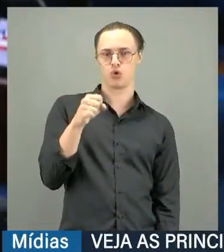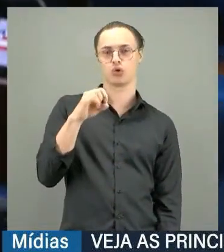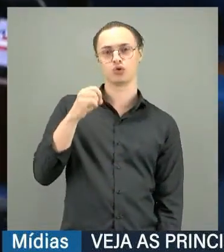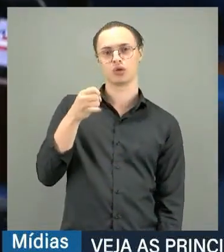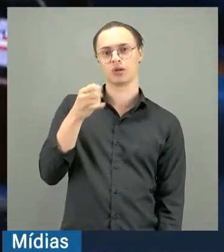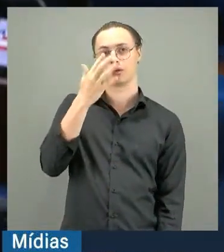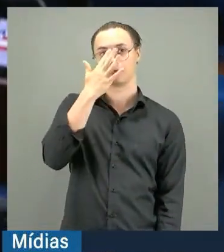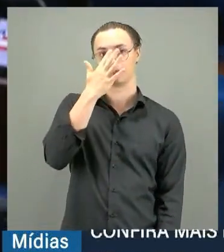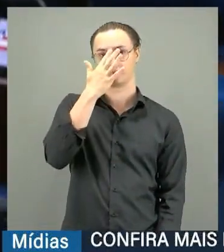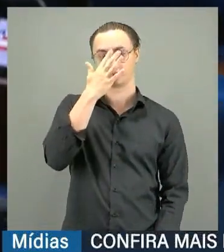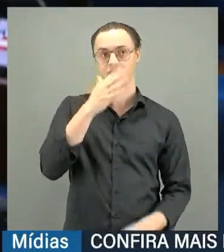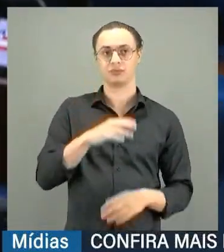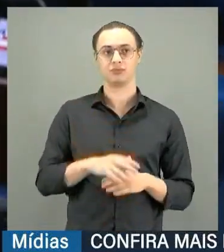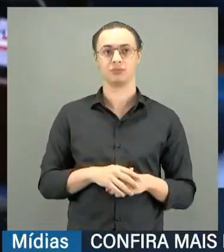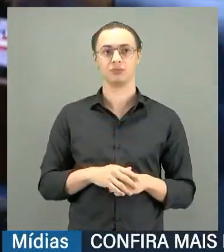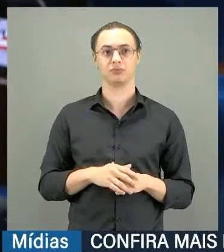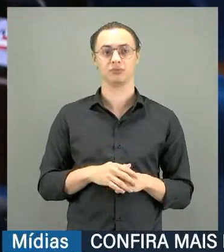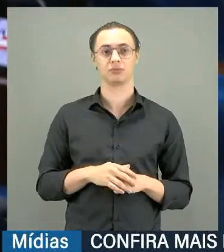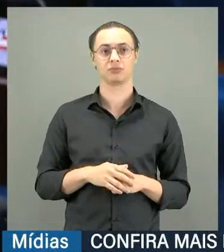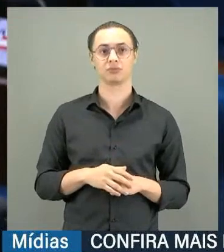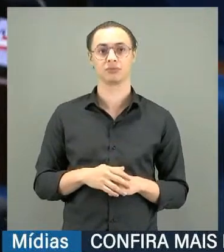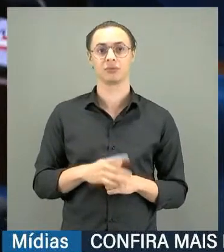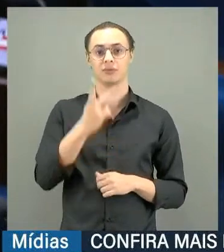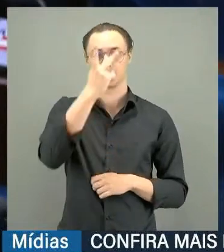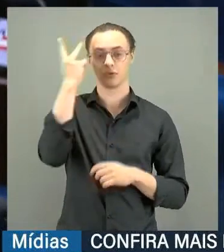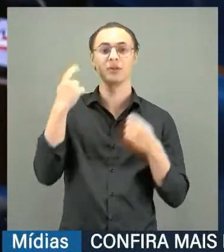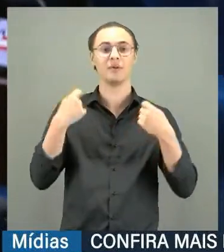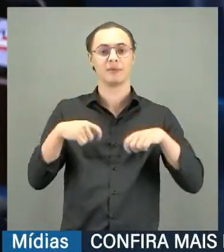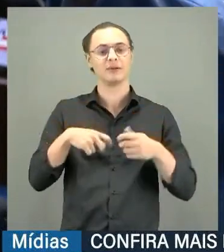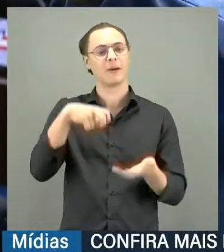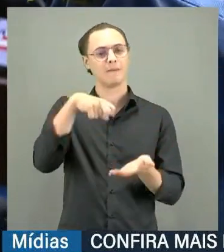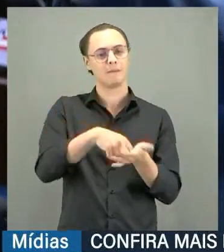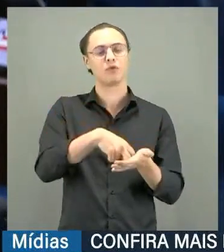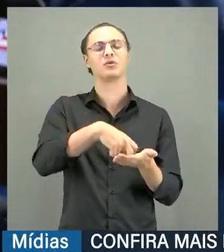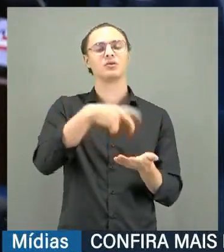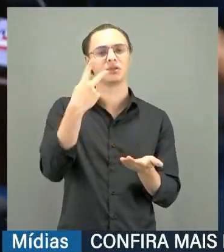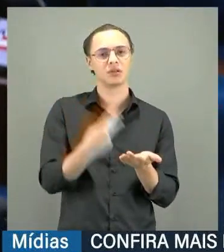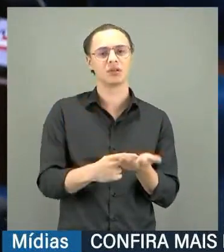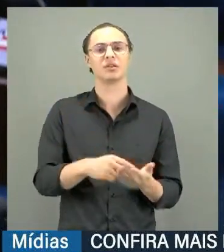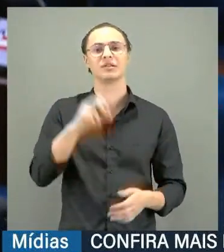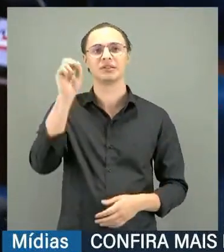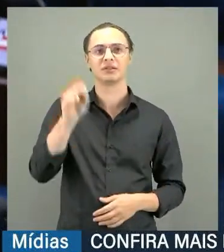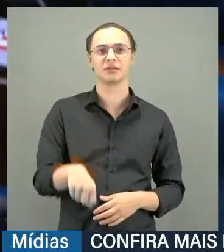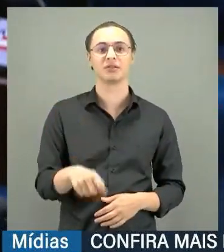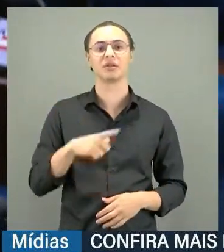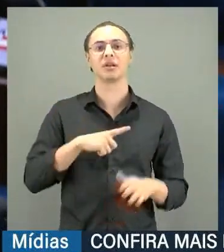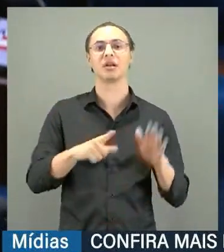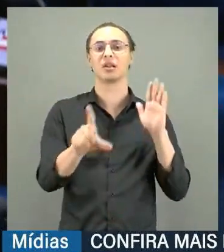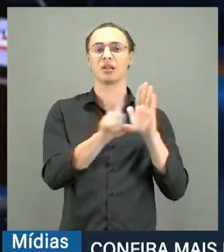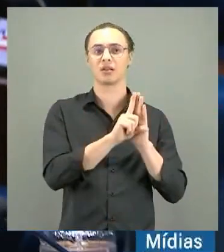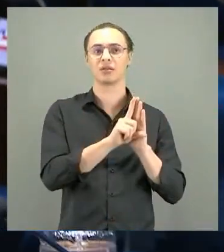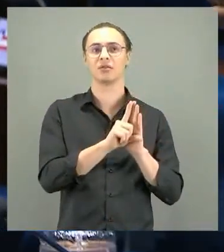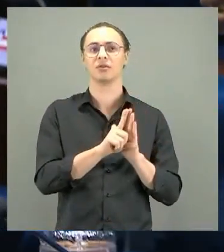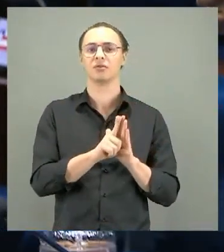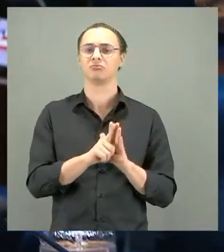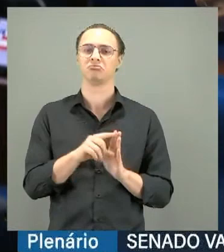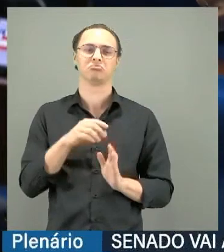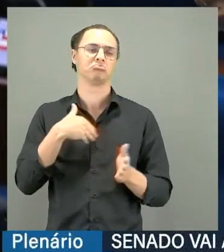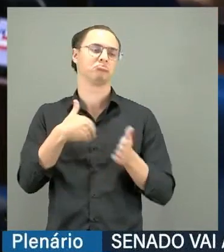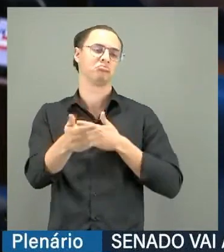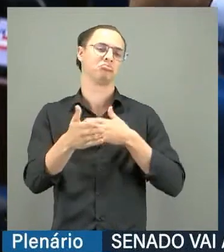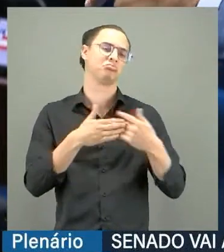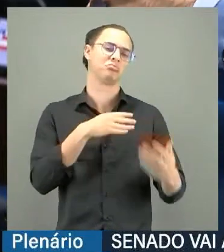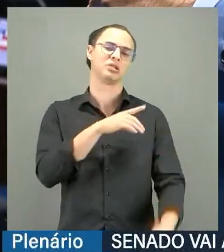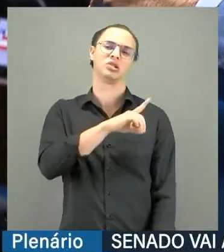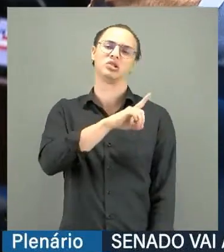e na casa que vizinha na Câmara dos Deputados elas devem ser punidas sim com Rigor da Lei seja de direita